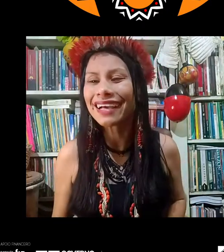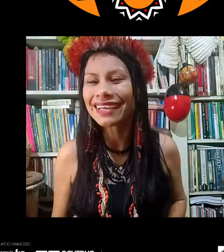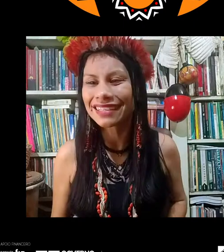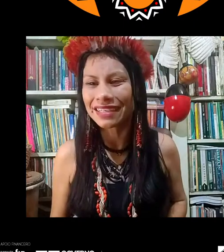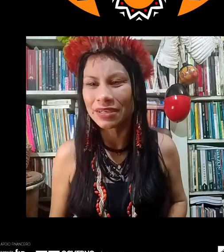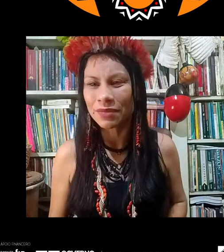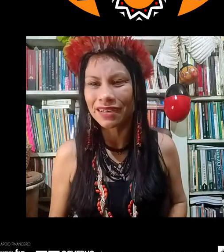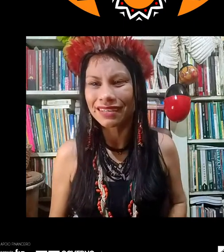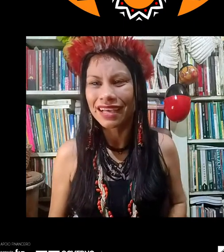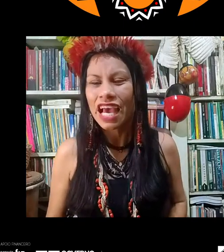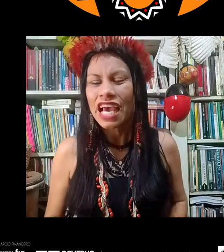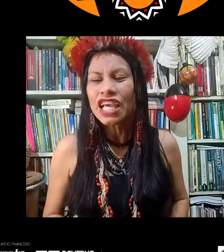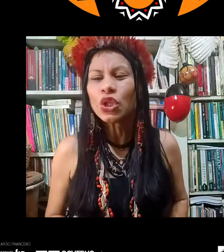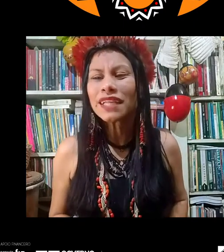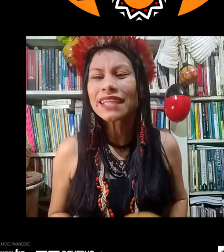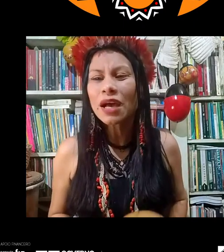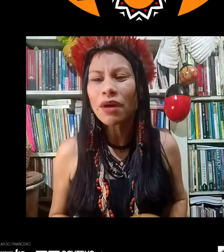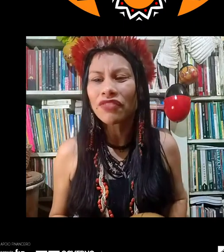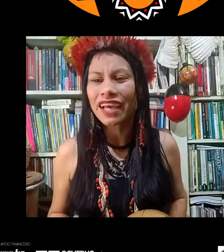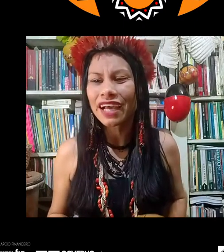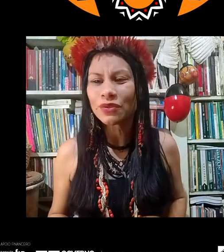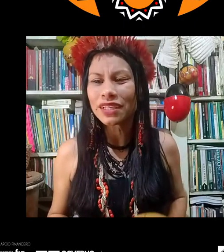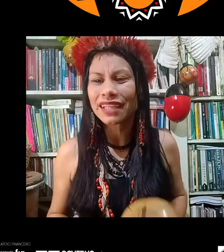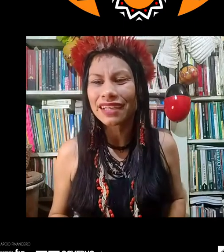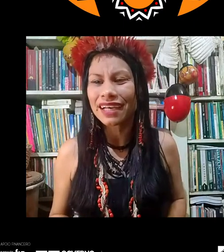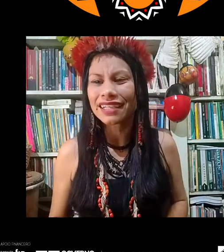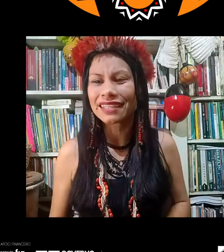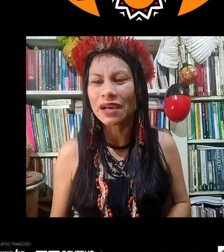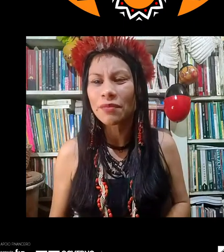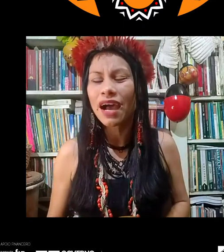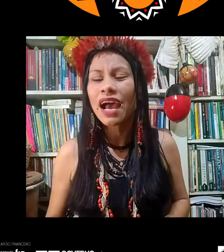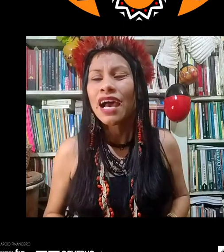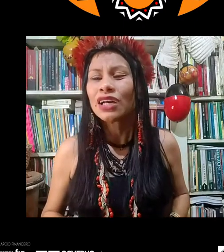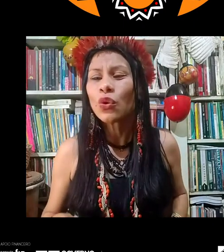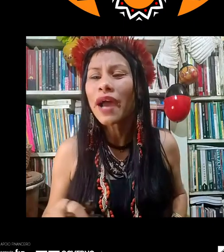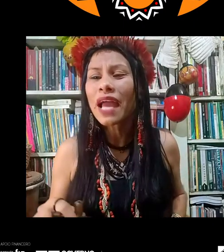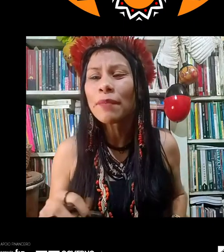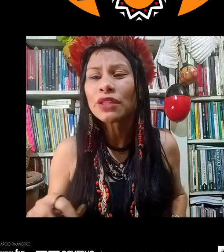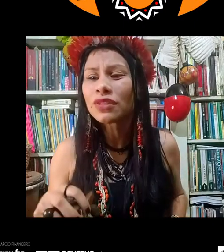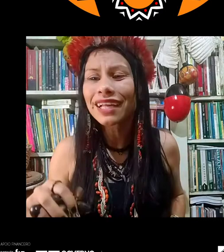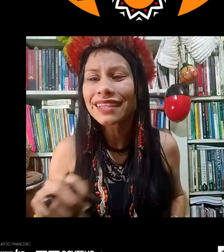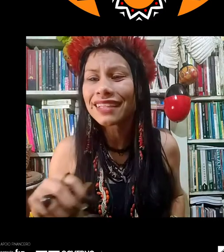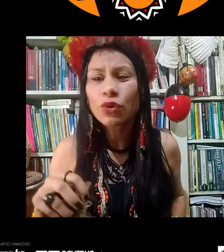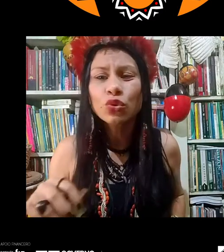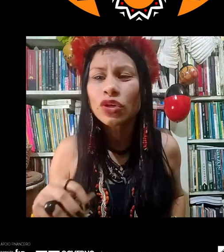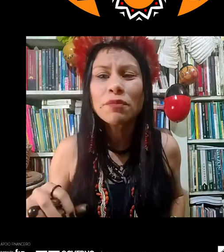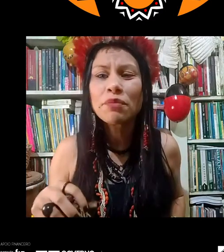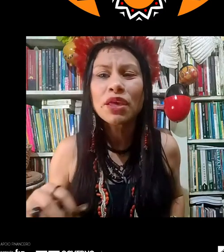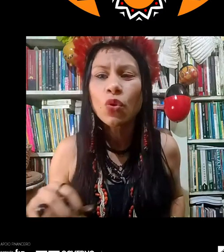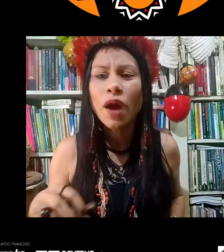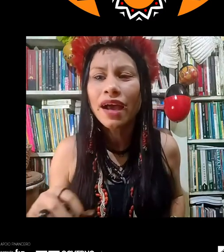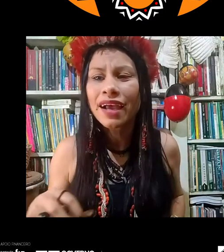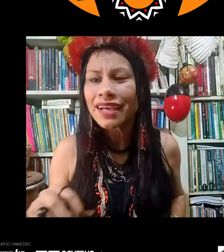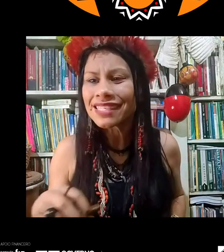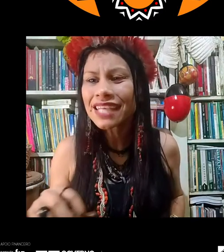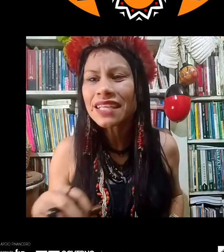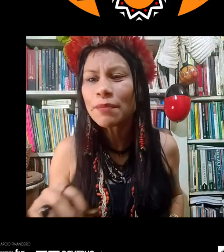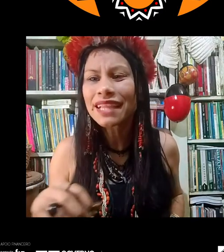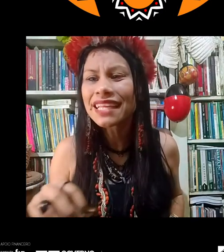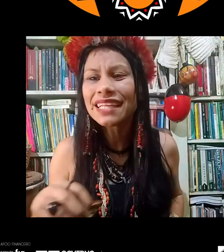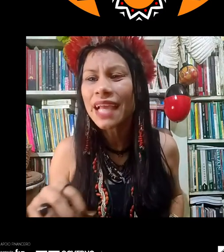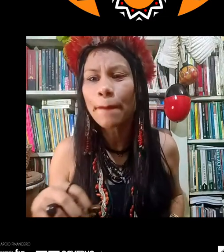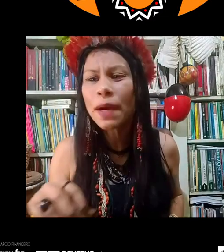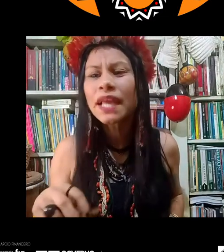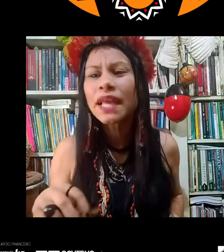união. Ai, Caquiritama. Inuatama, Verano, Itana, Aritama. Ruaia, Manu, Tatana, Cultura, Inimiua.